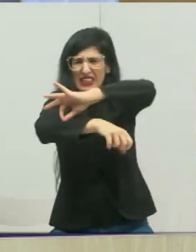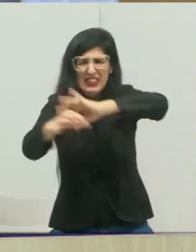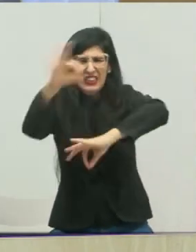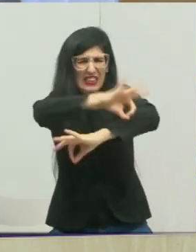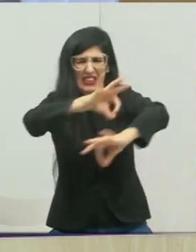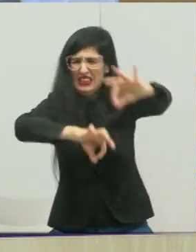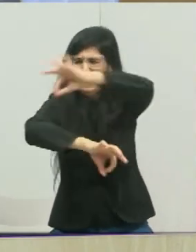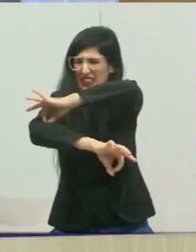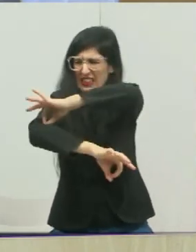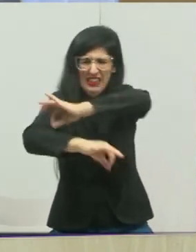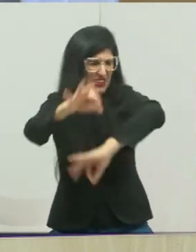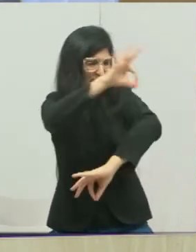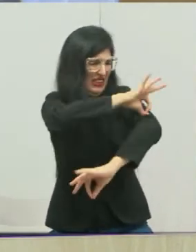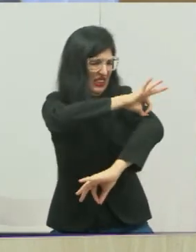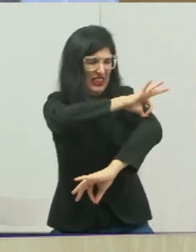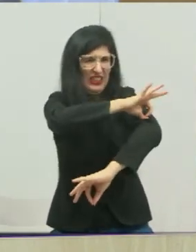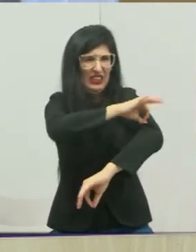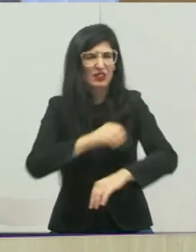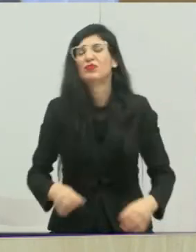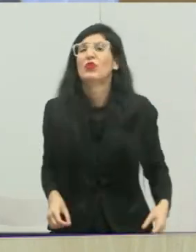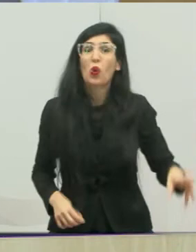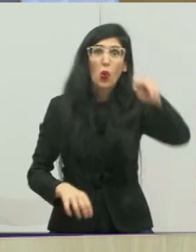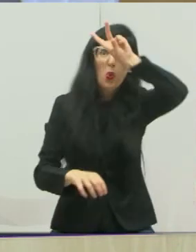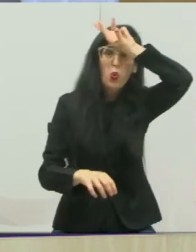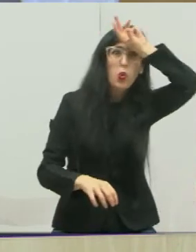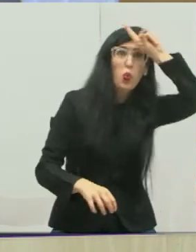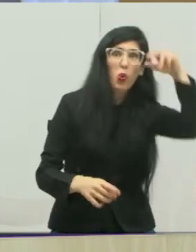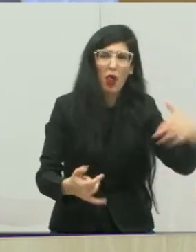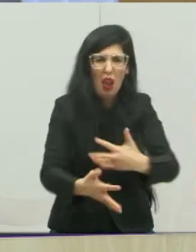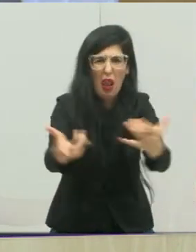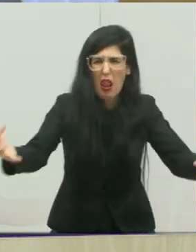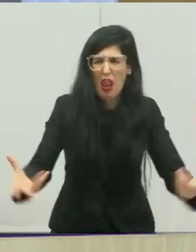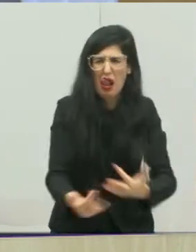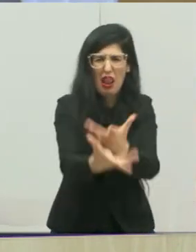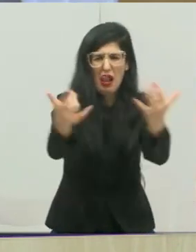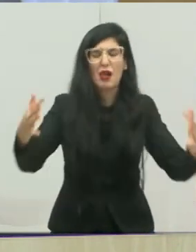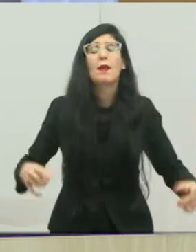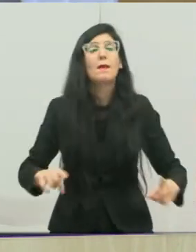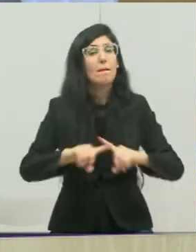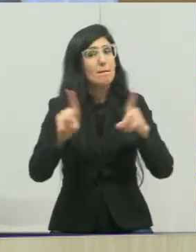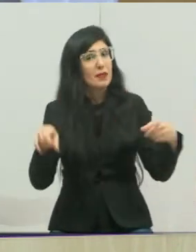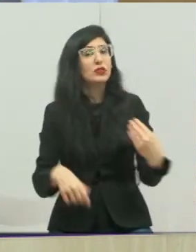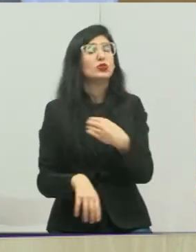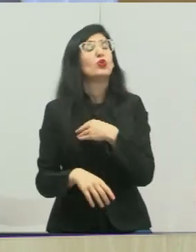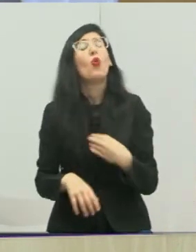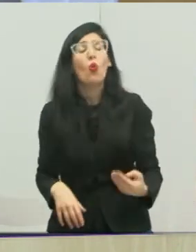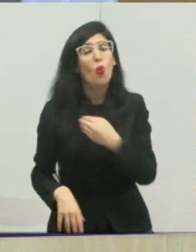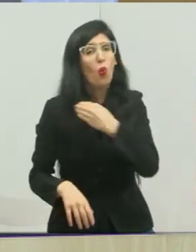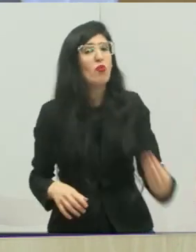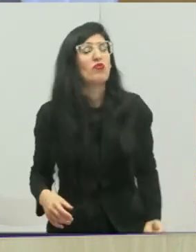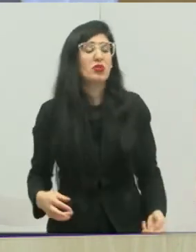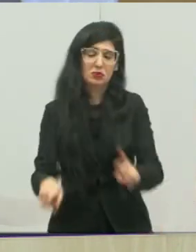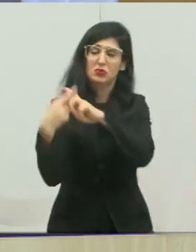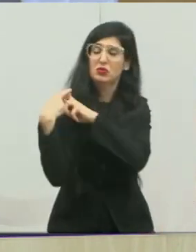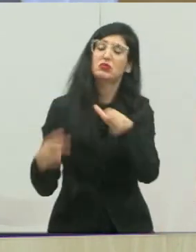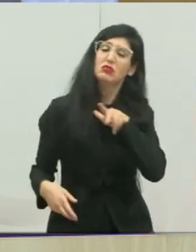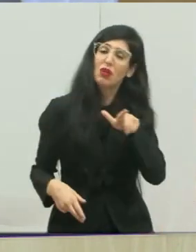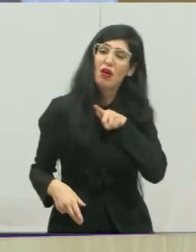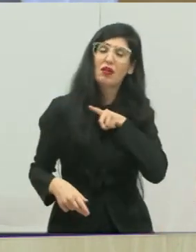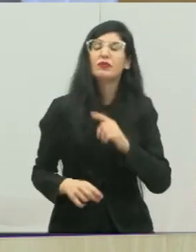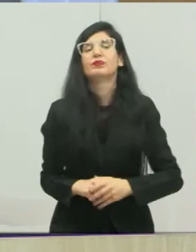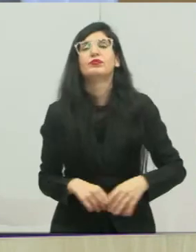neste período de proliferação possuem elevação de preço. Considerando ser um dever de política pública de saúde e higiene e também de